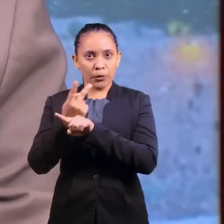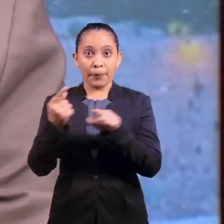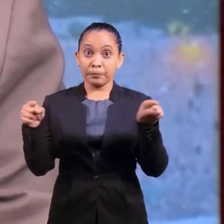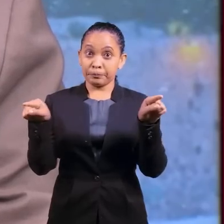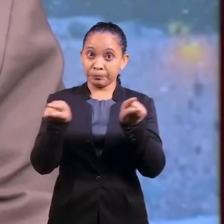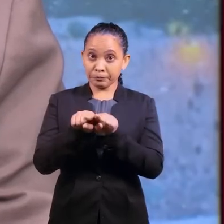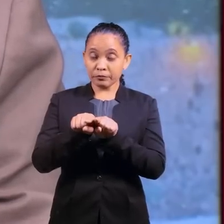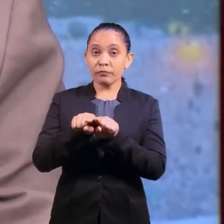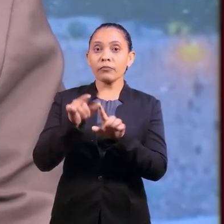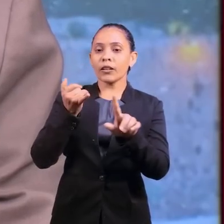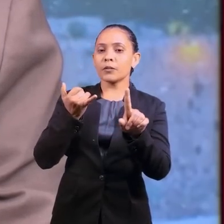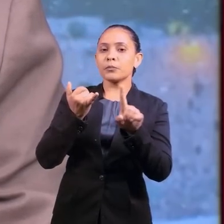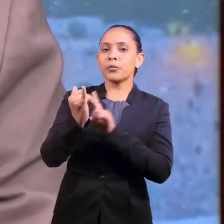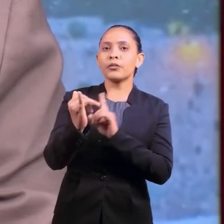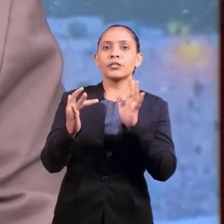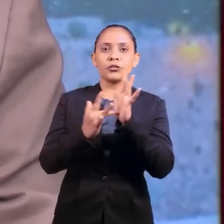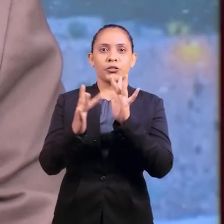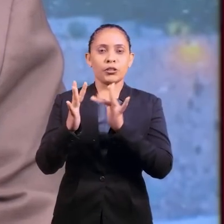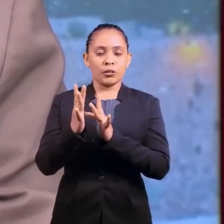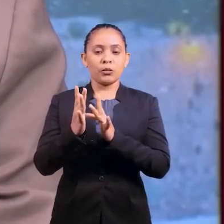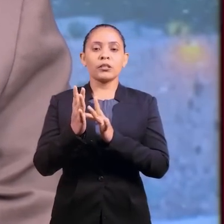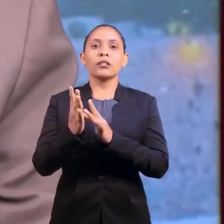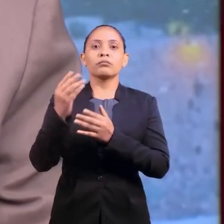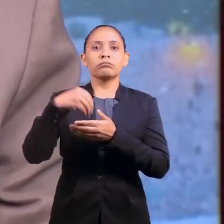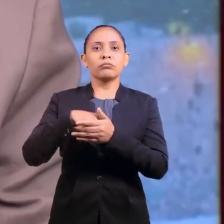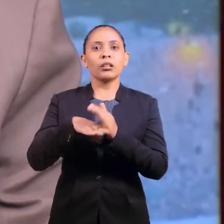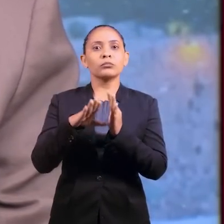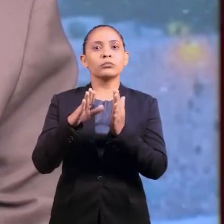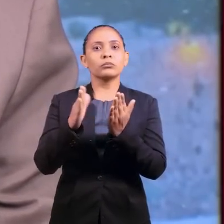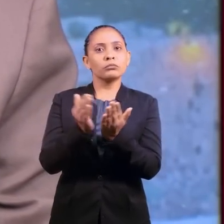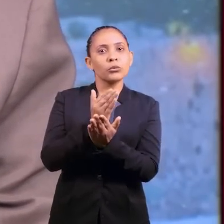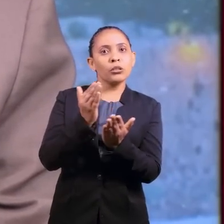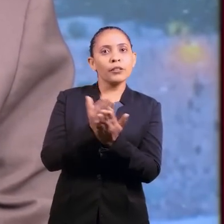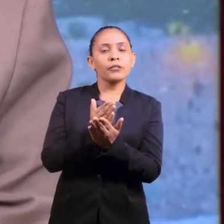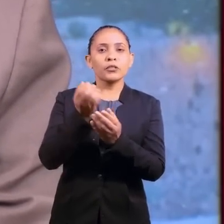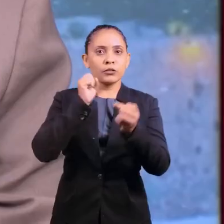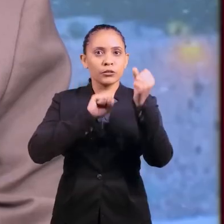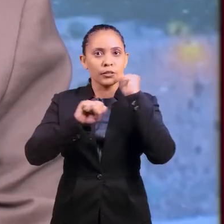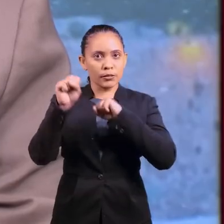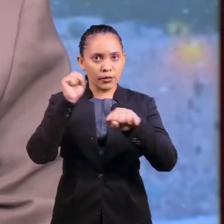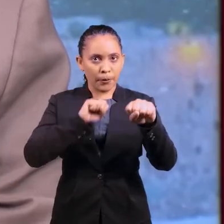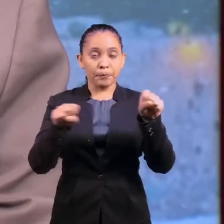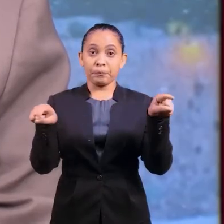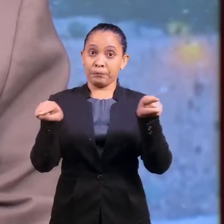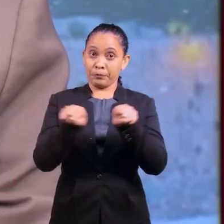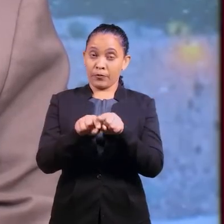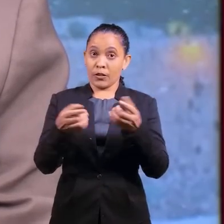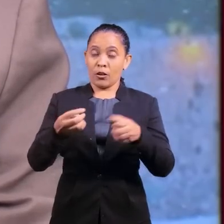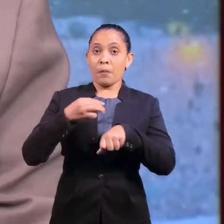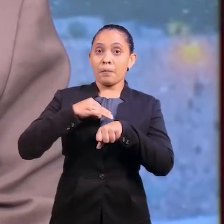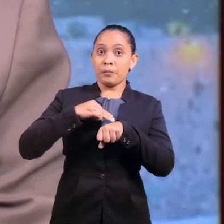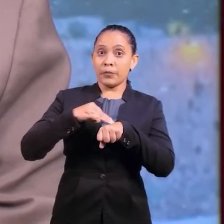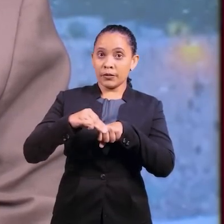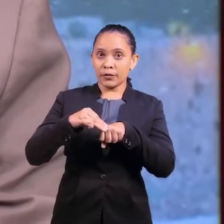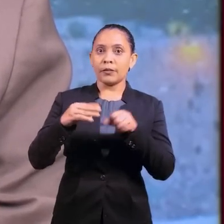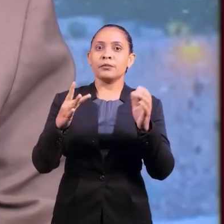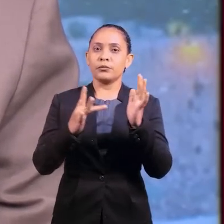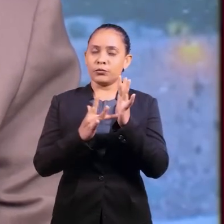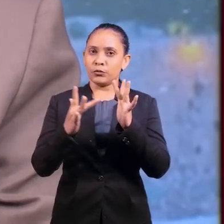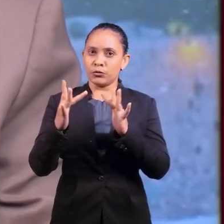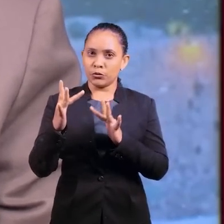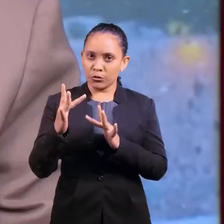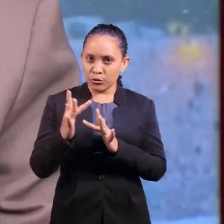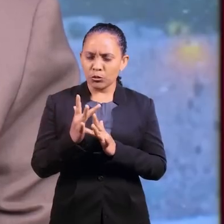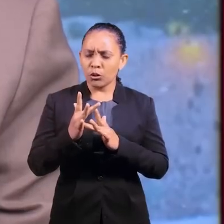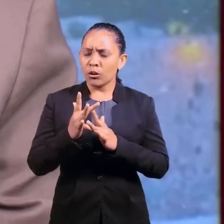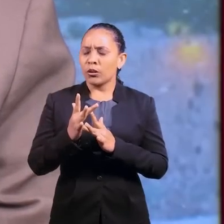as profecias de Jesus no livro de Salmos. E hoje nós vamos falar do ministério do Senhor Jesus, ou seja,